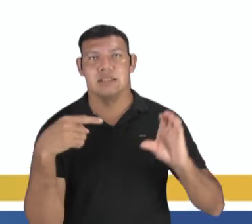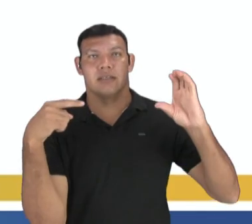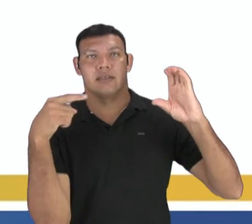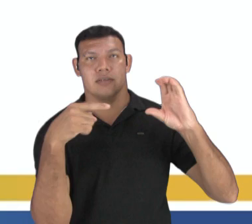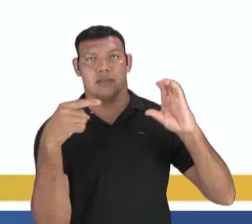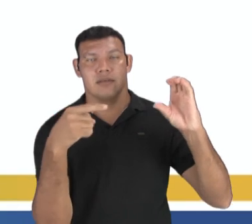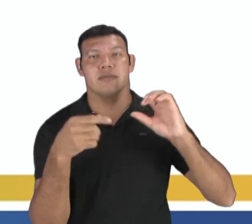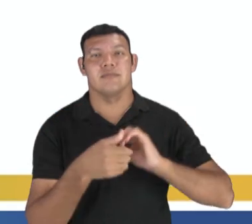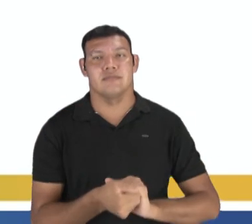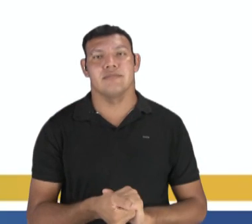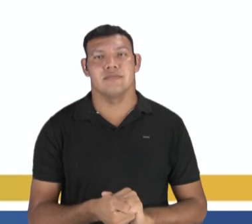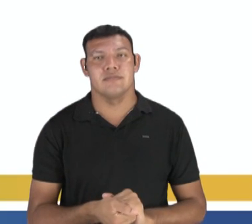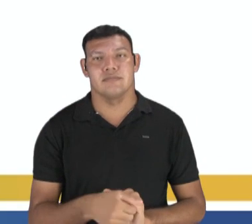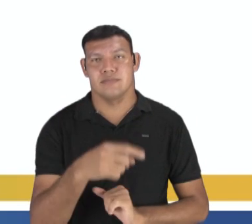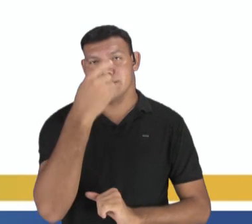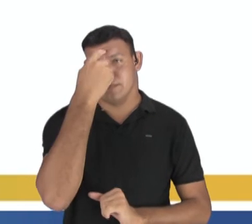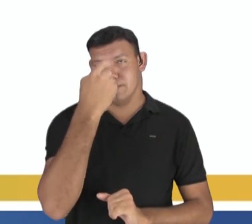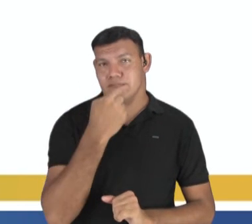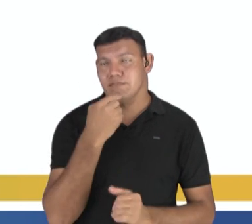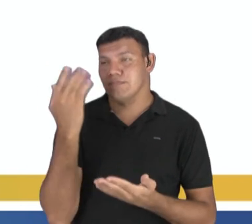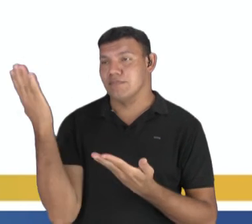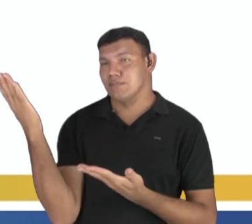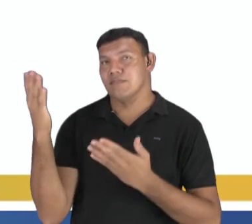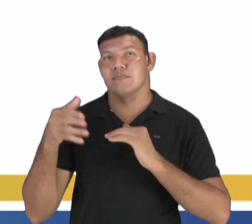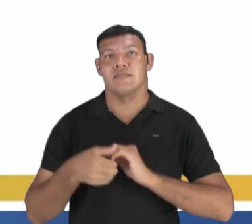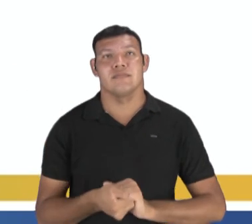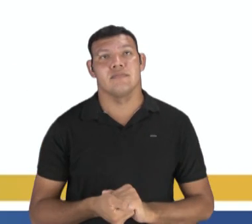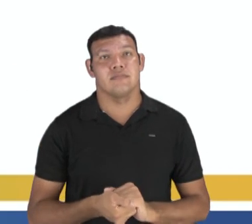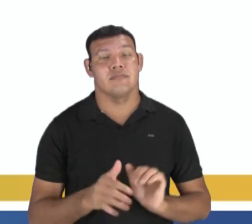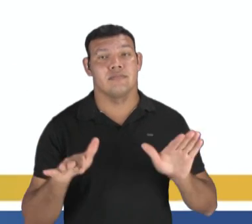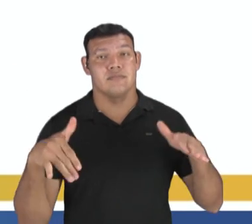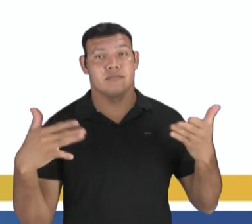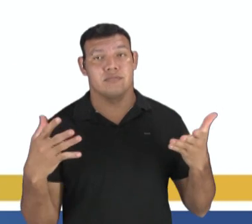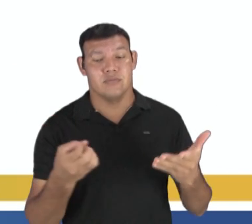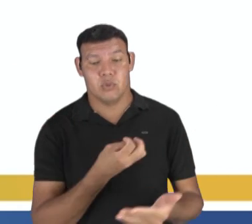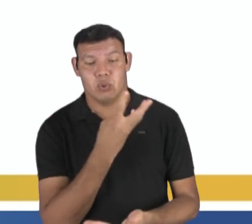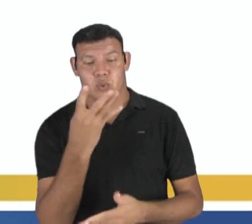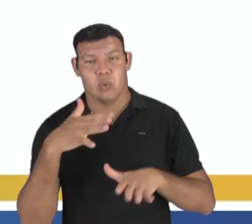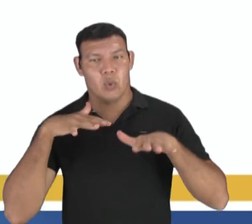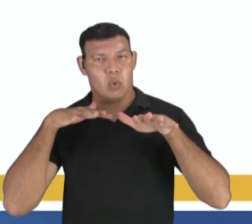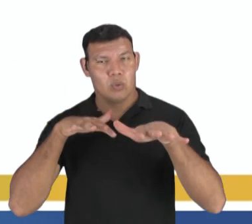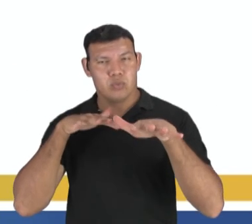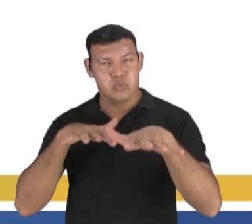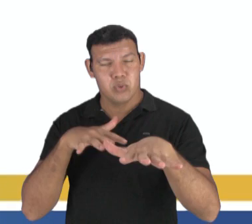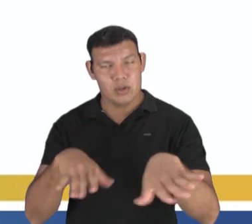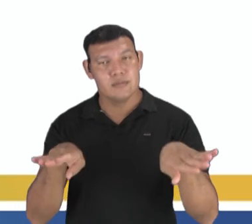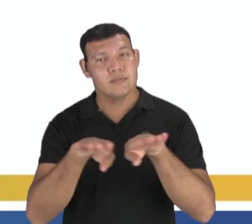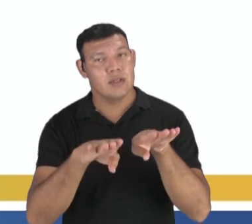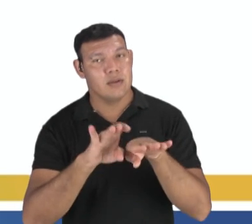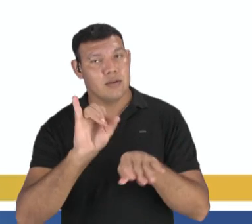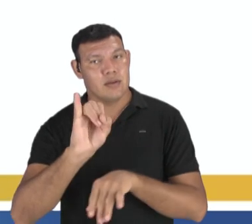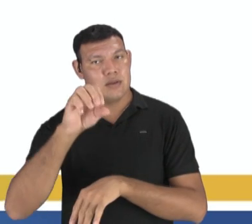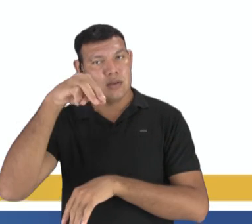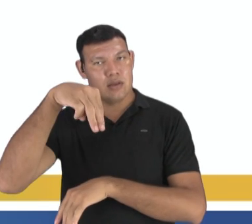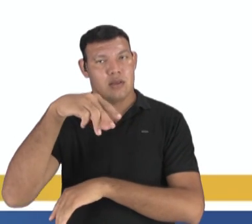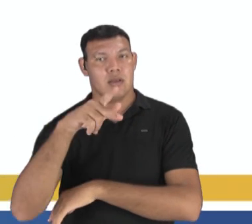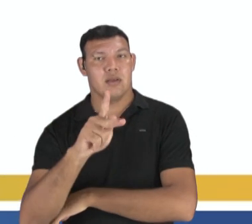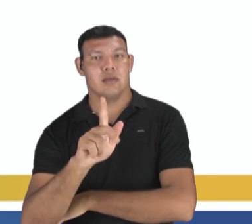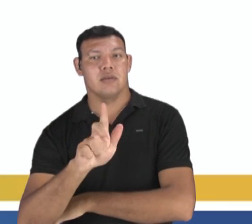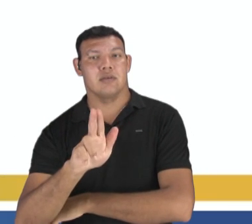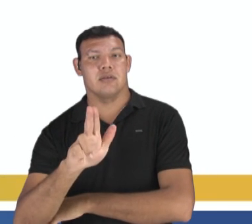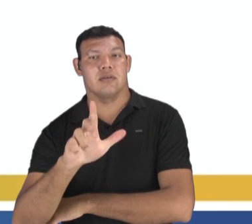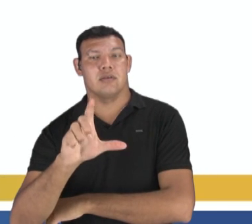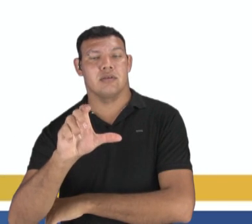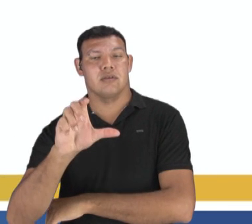ó. 3 bolinhas se movimentando no final. Pessoal, sobre quantidade de movimento e impulso, fica isso, tá? A quantidade